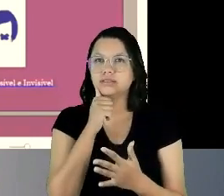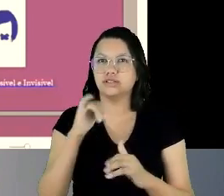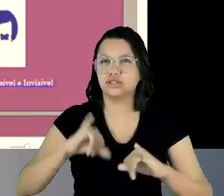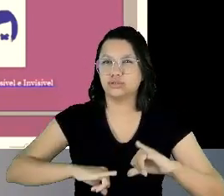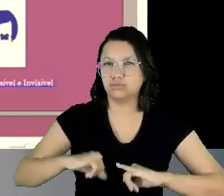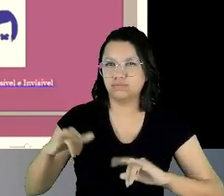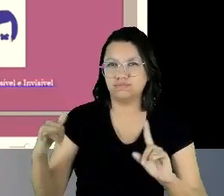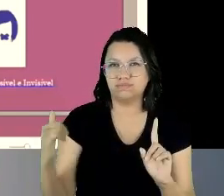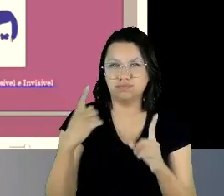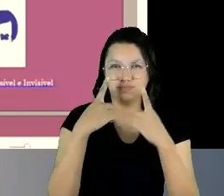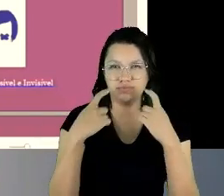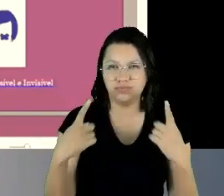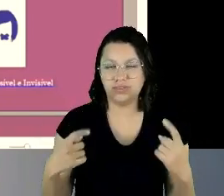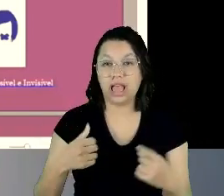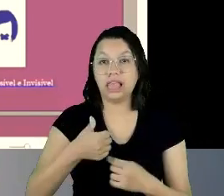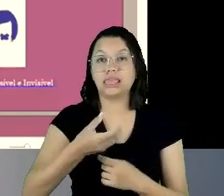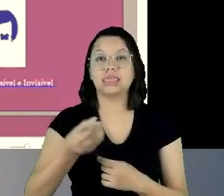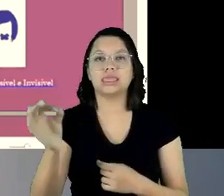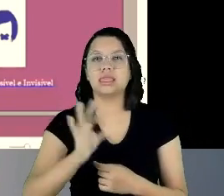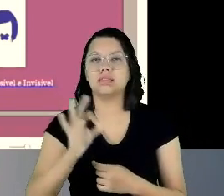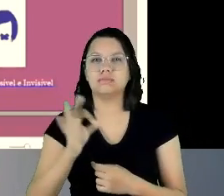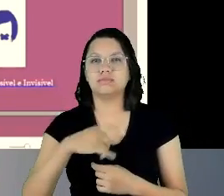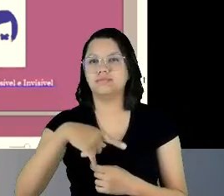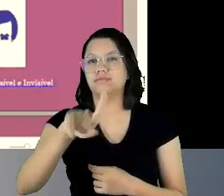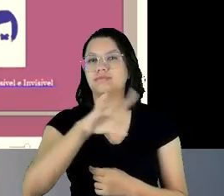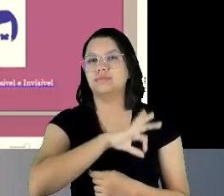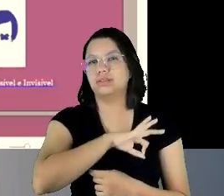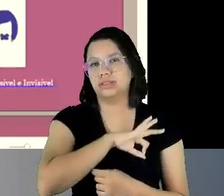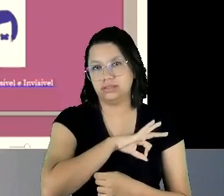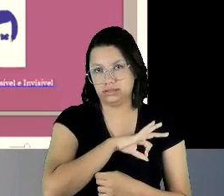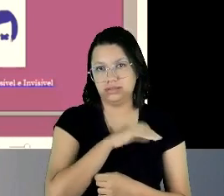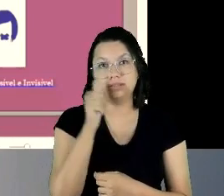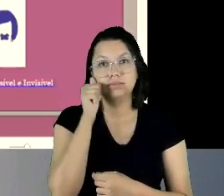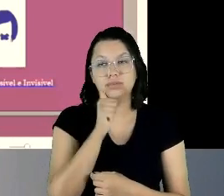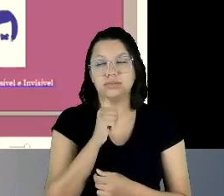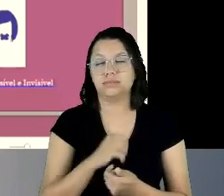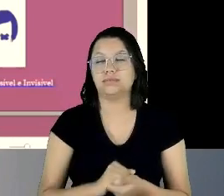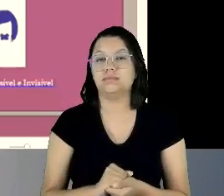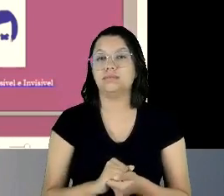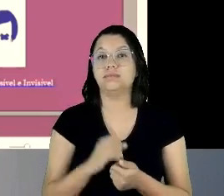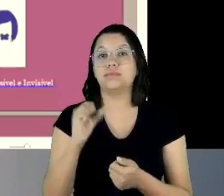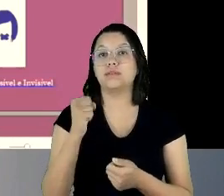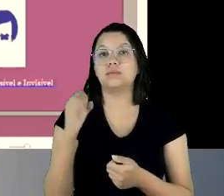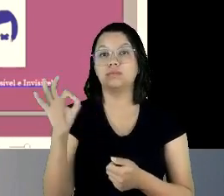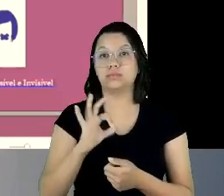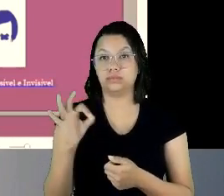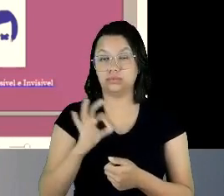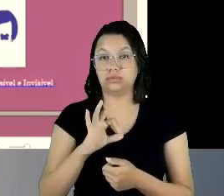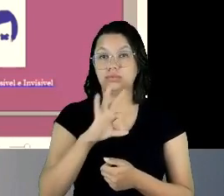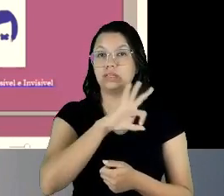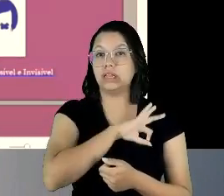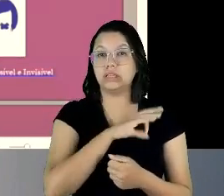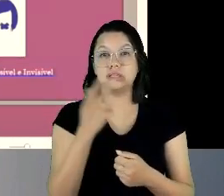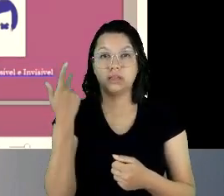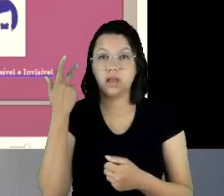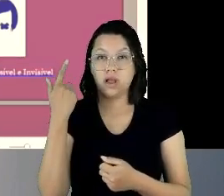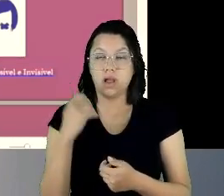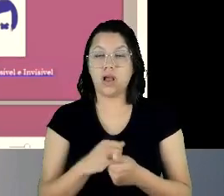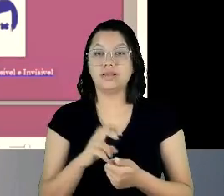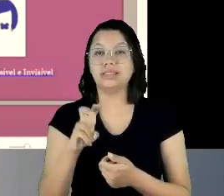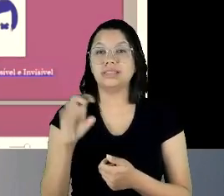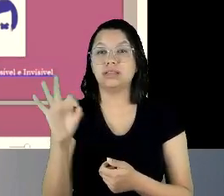essa violência, 10% procuram uma delegacia da mulher, 8% uma delegacia